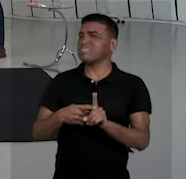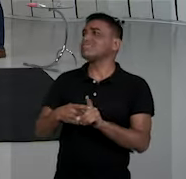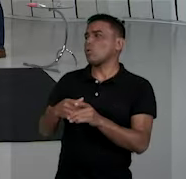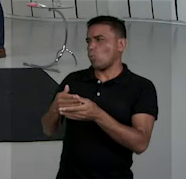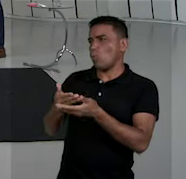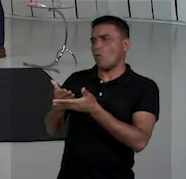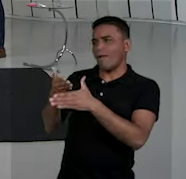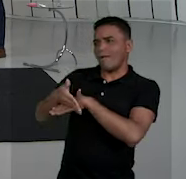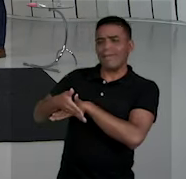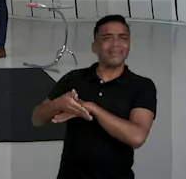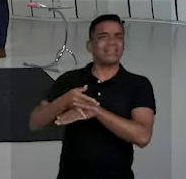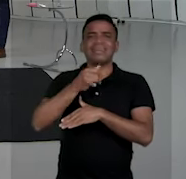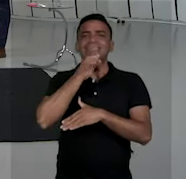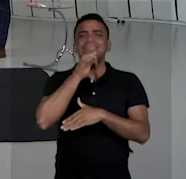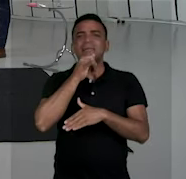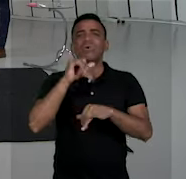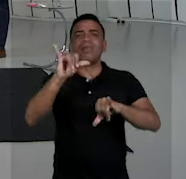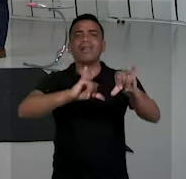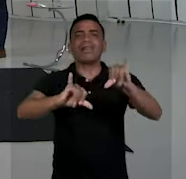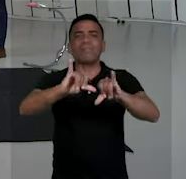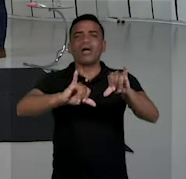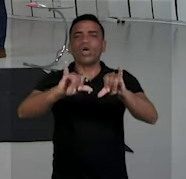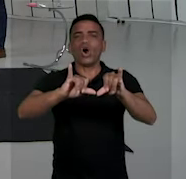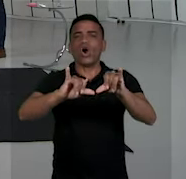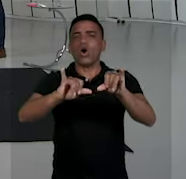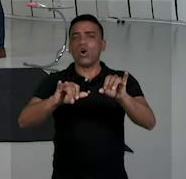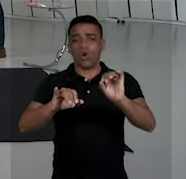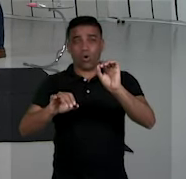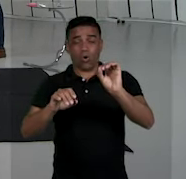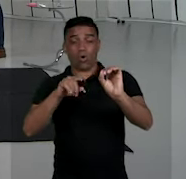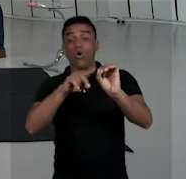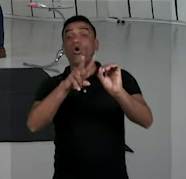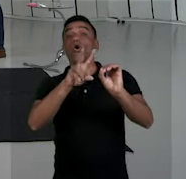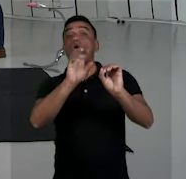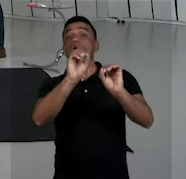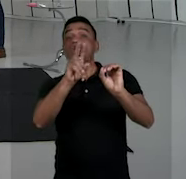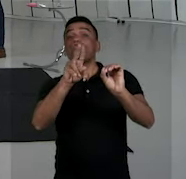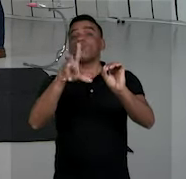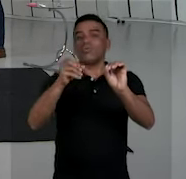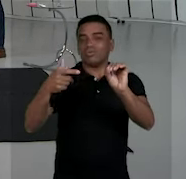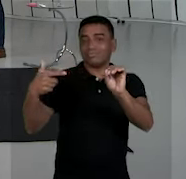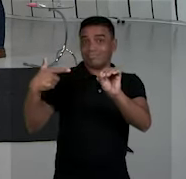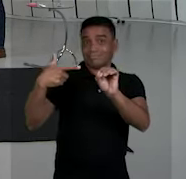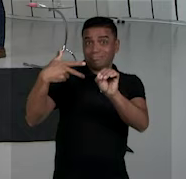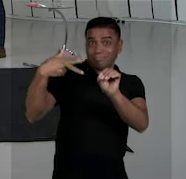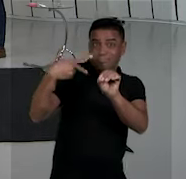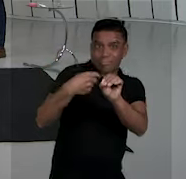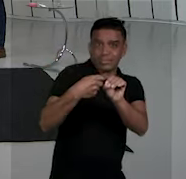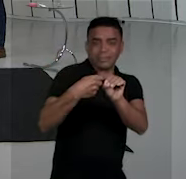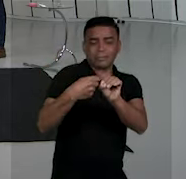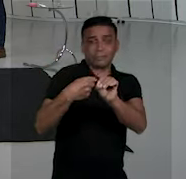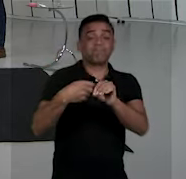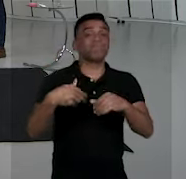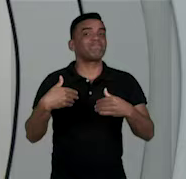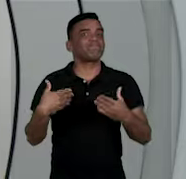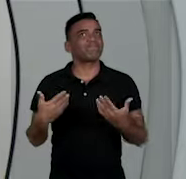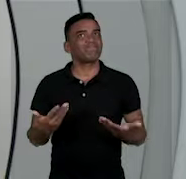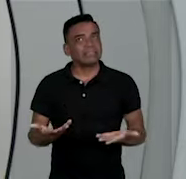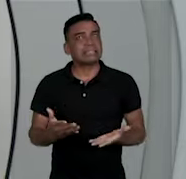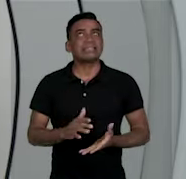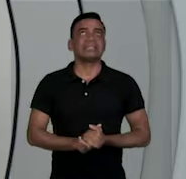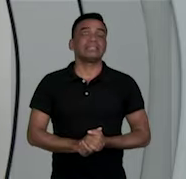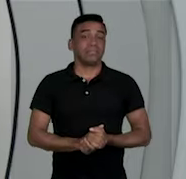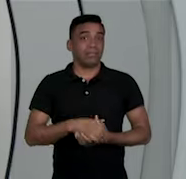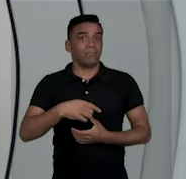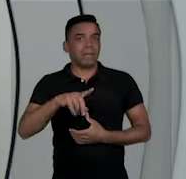de fertilização in vitro, né? Ou não? Então, tendo congelamento de óvulos,